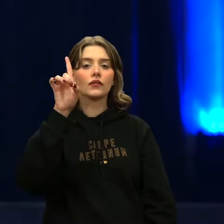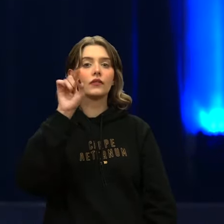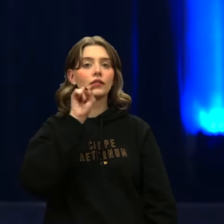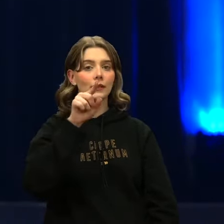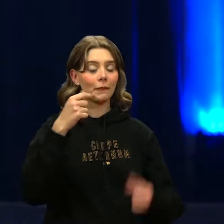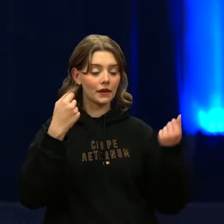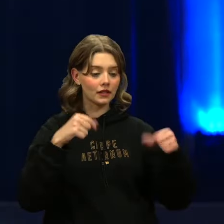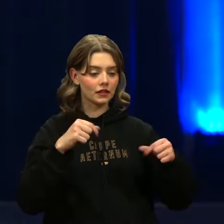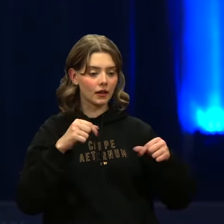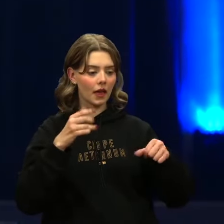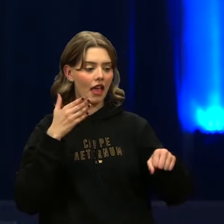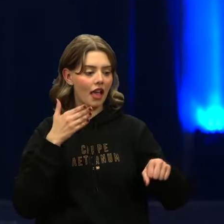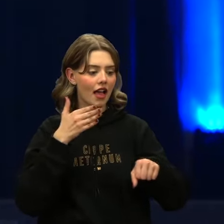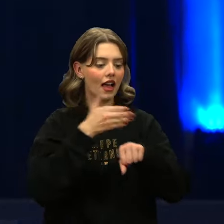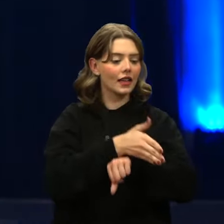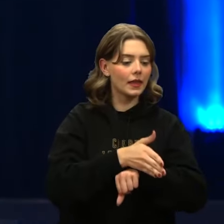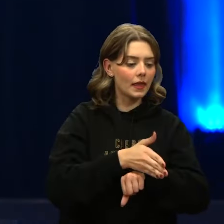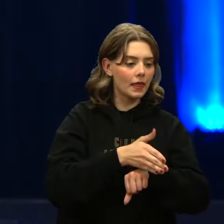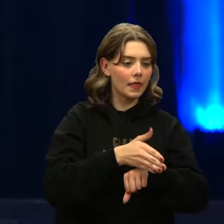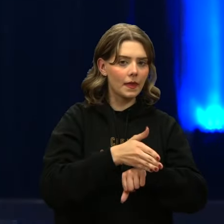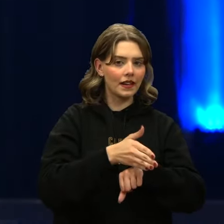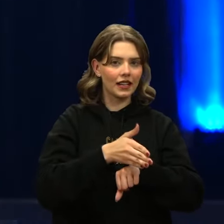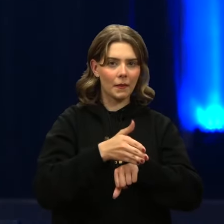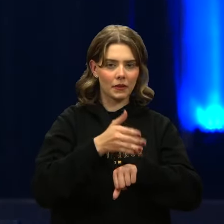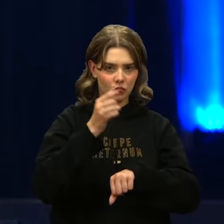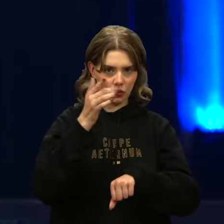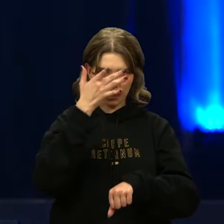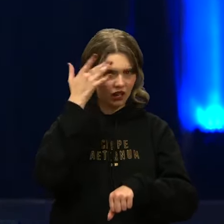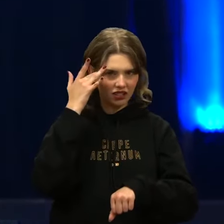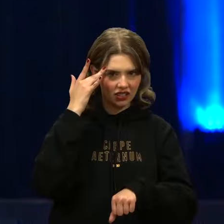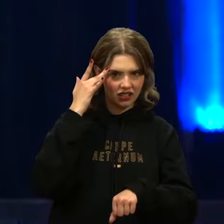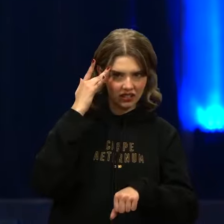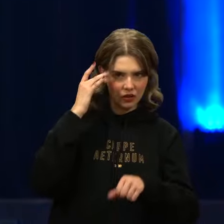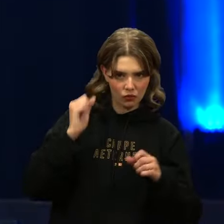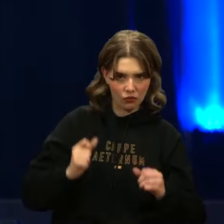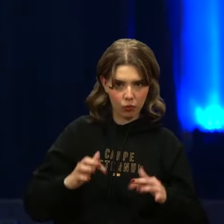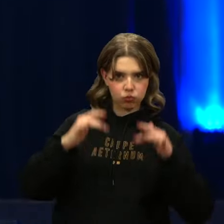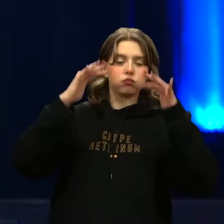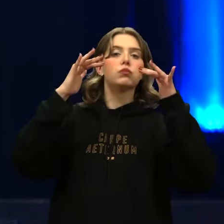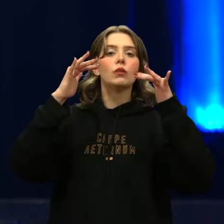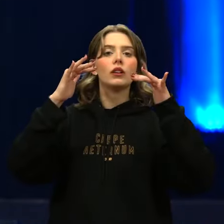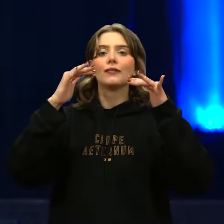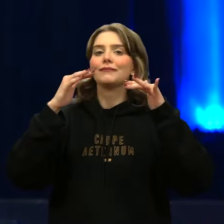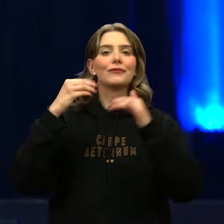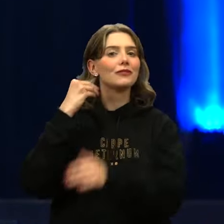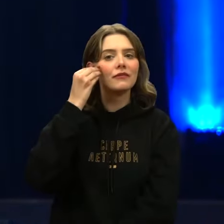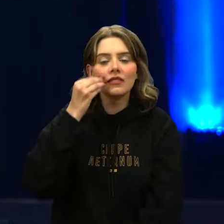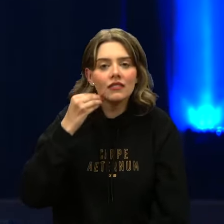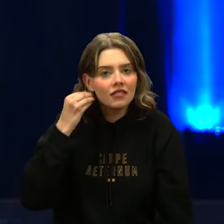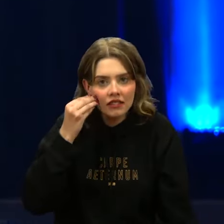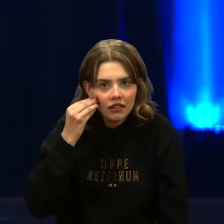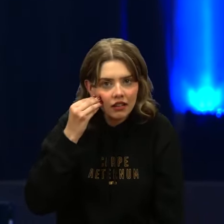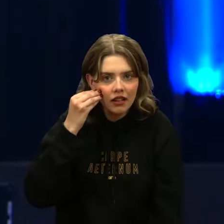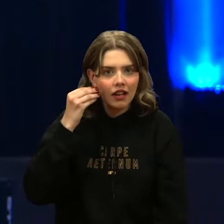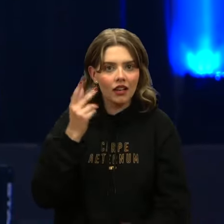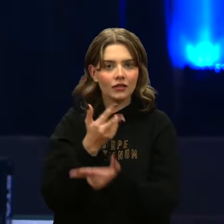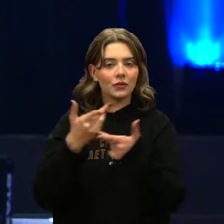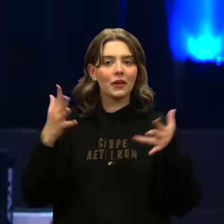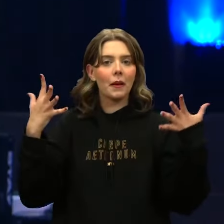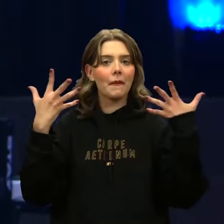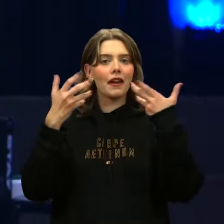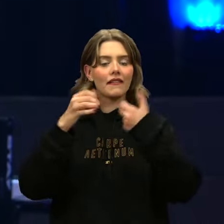pegar. Quem não se molhar na água do rio não vai provar das oportunidades de Deus. Às vezes a